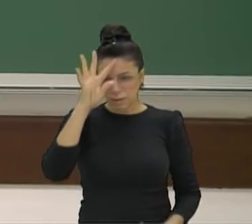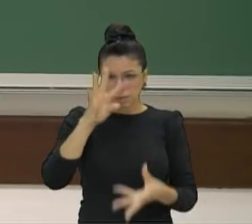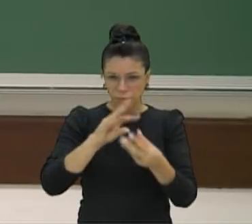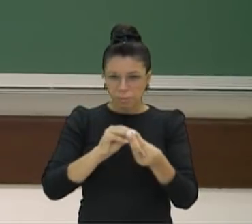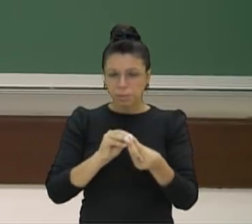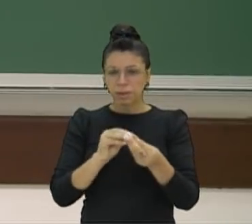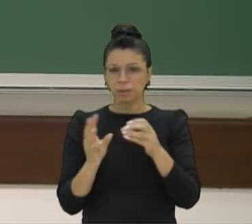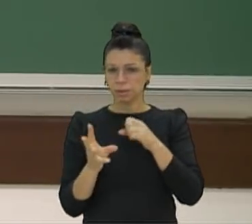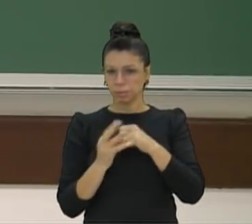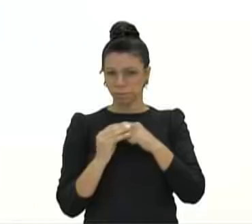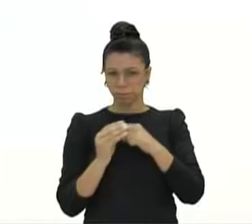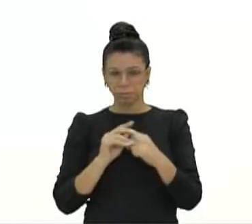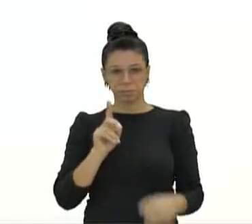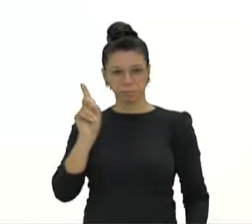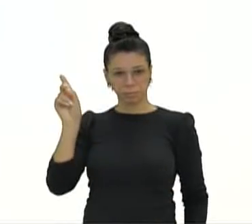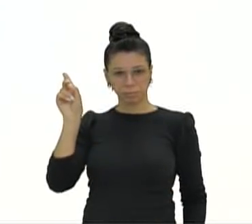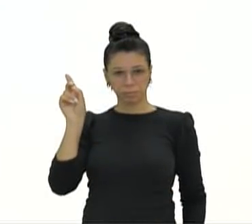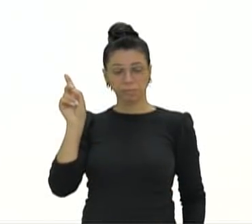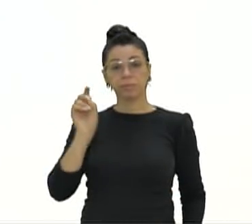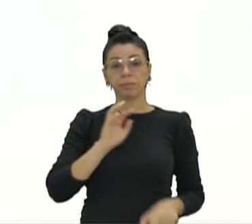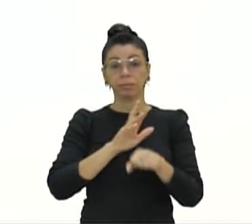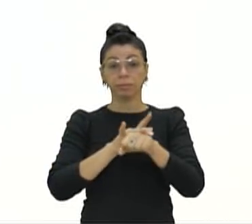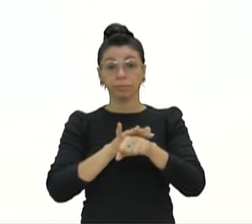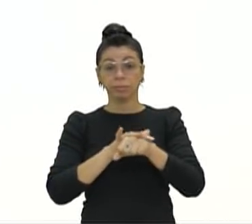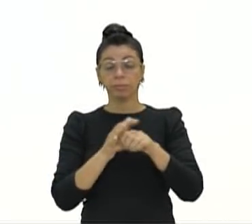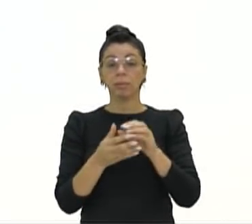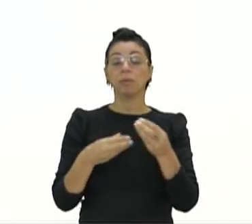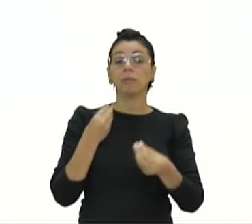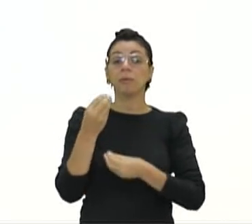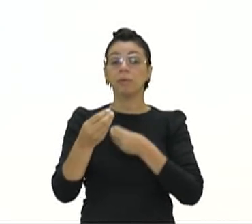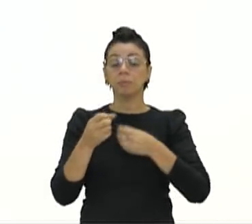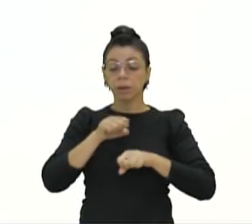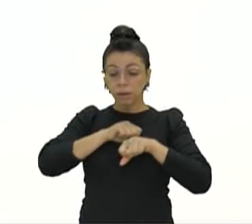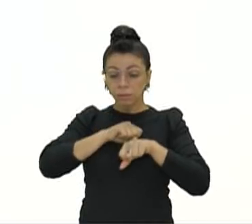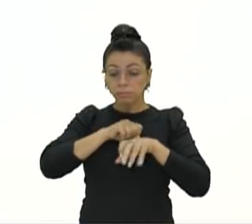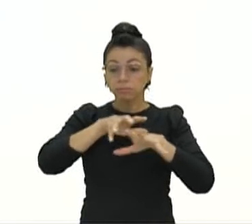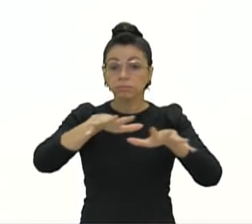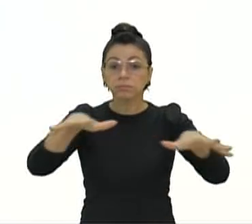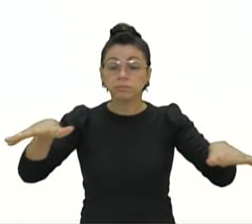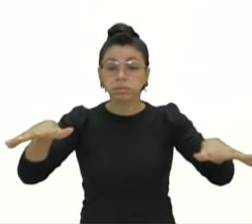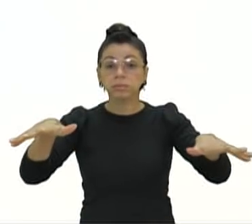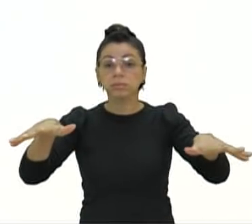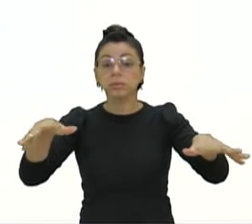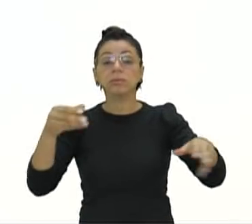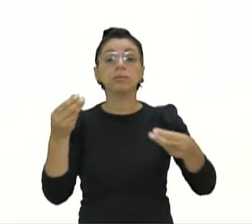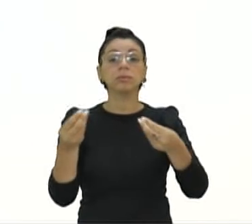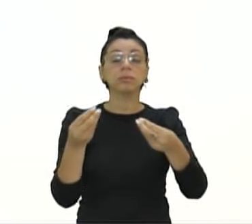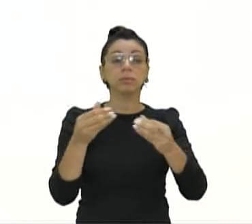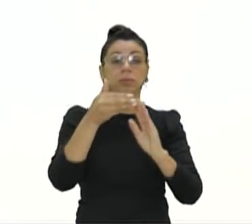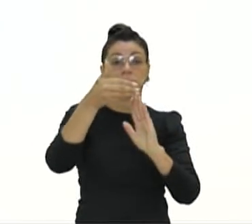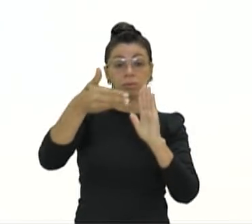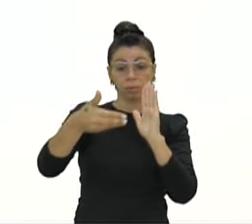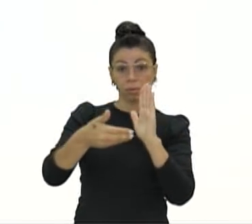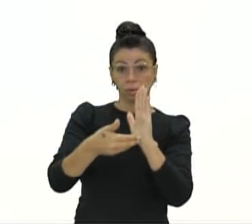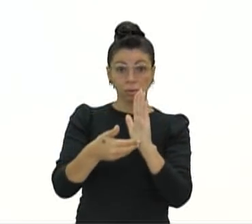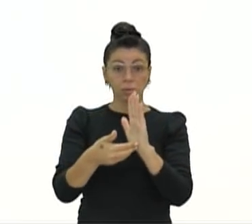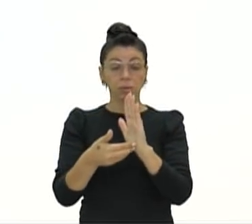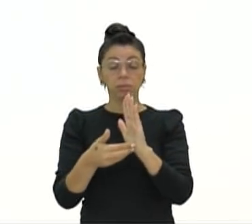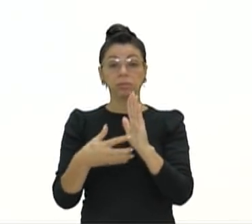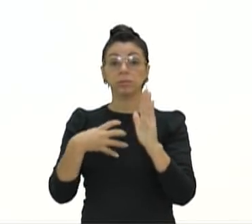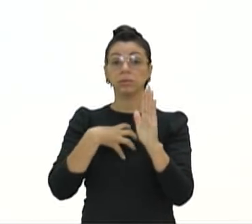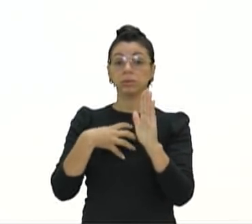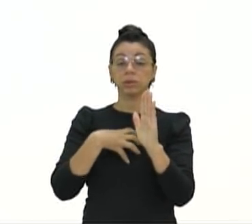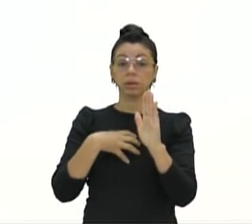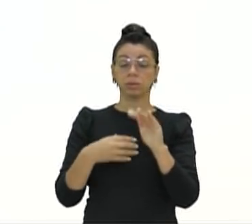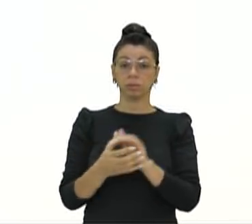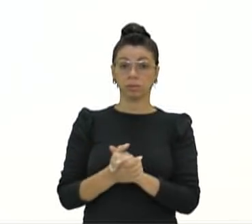doença. A transmissão do Covid-19 se dá por meio de todas as formas abaixo,